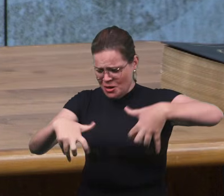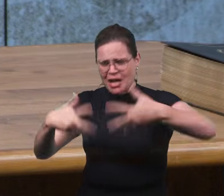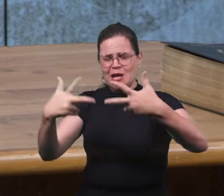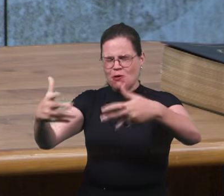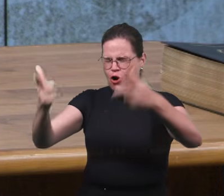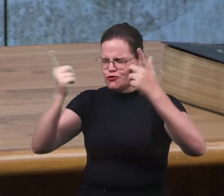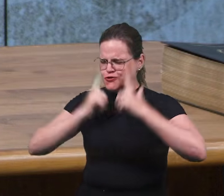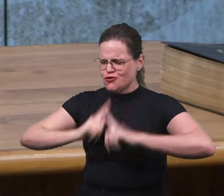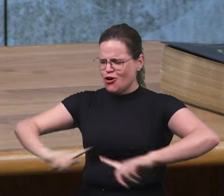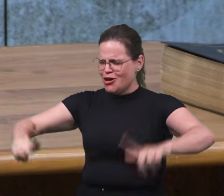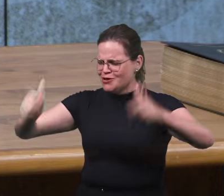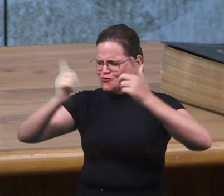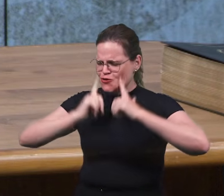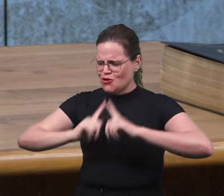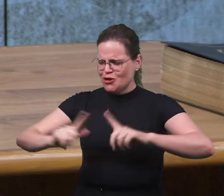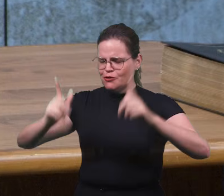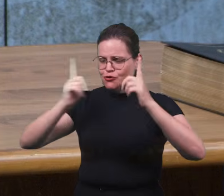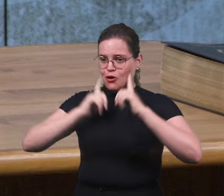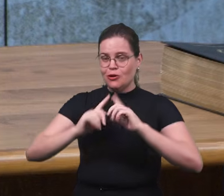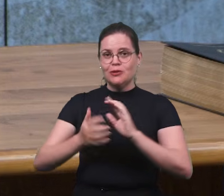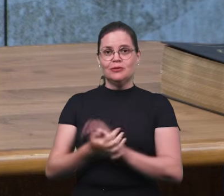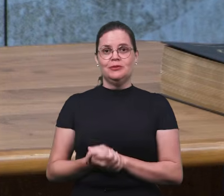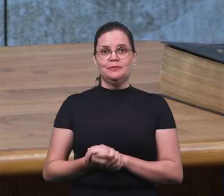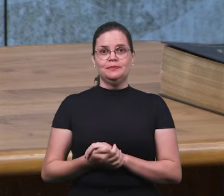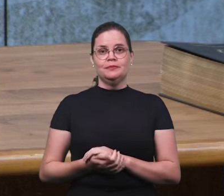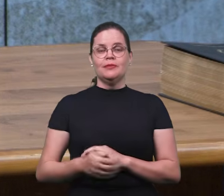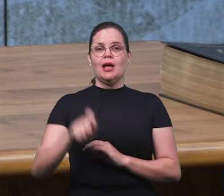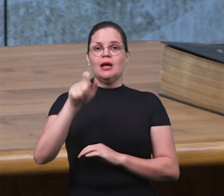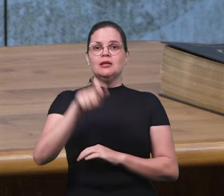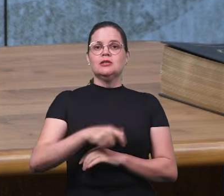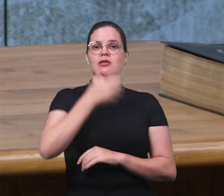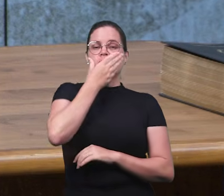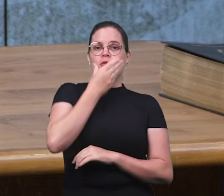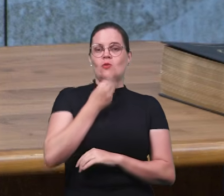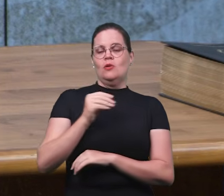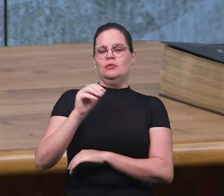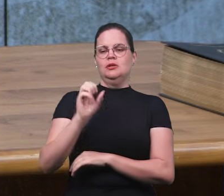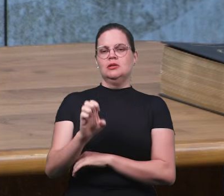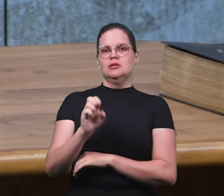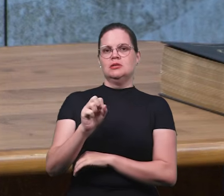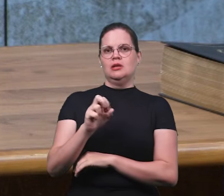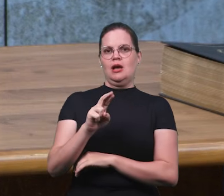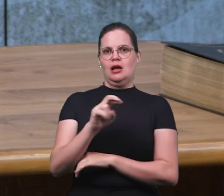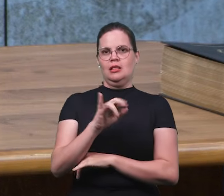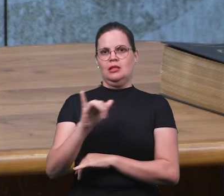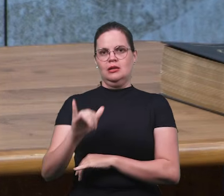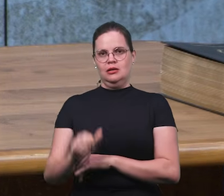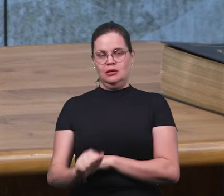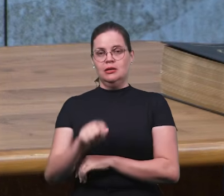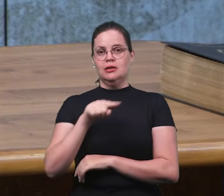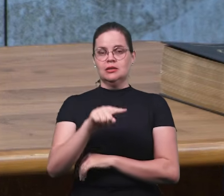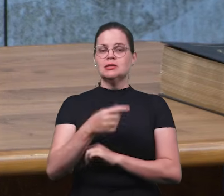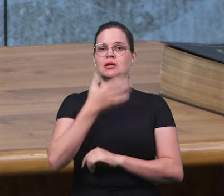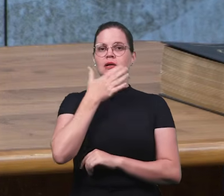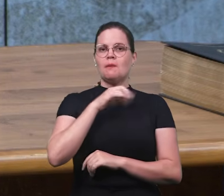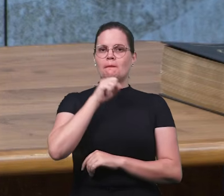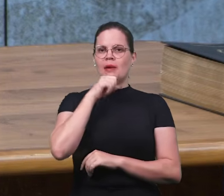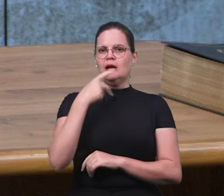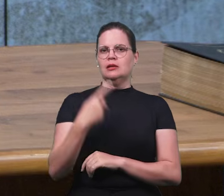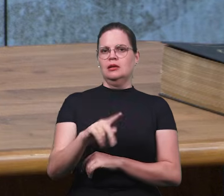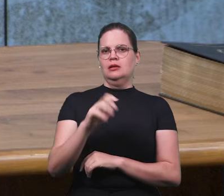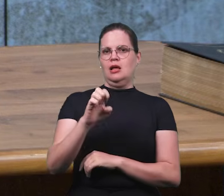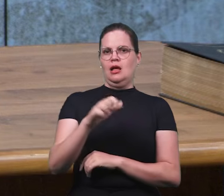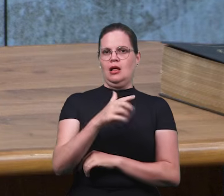choro. Então respondeu Secanias, filho de Jeiel, um dos filhos de Elão, e disse